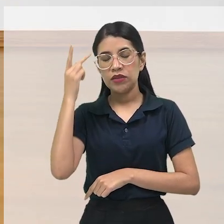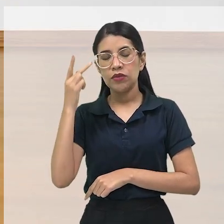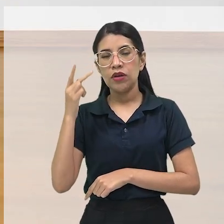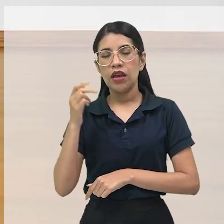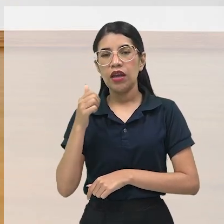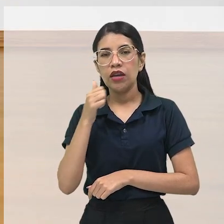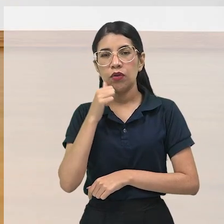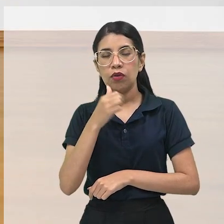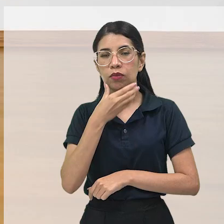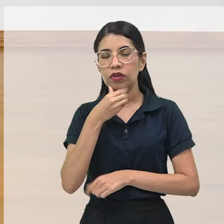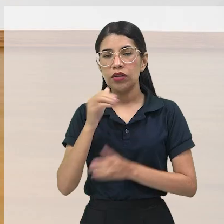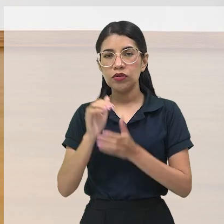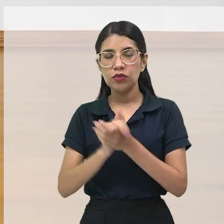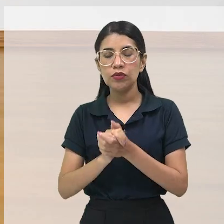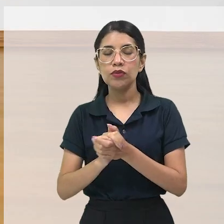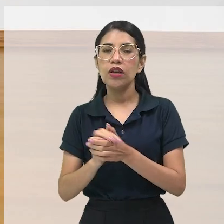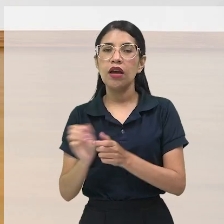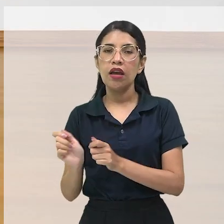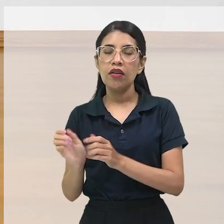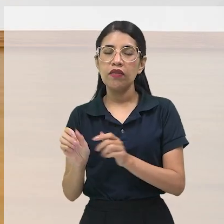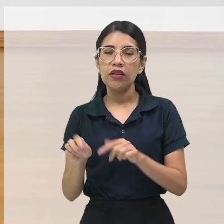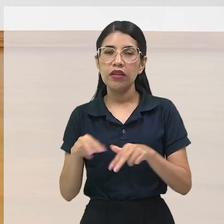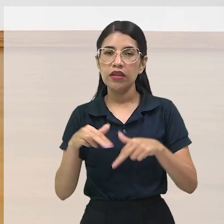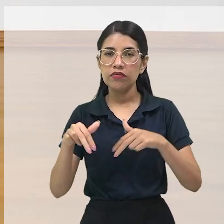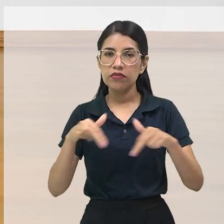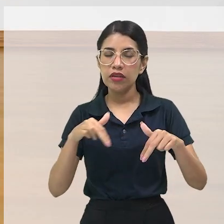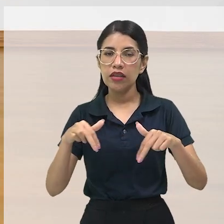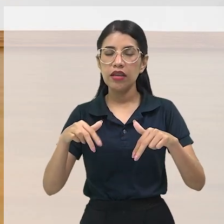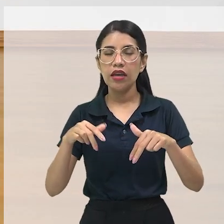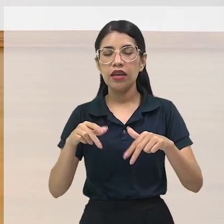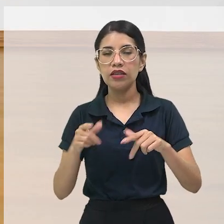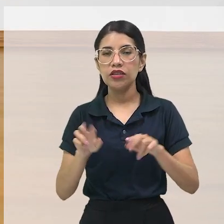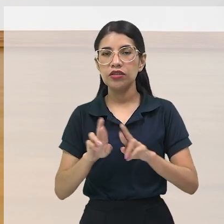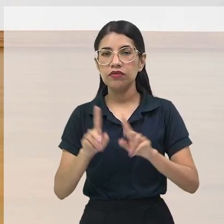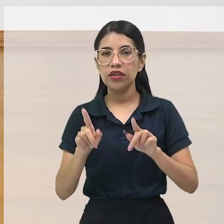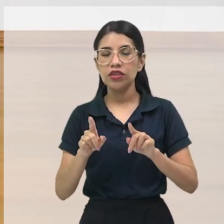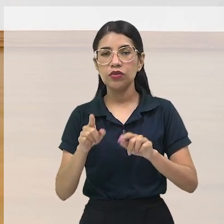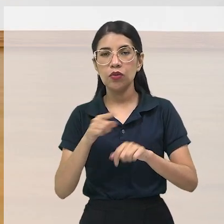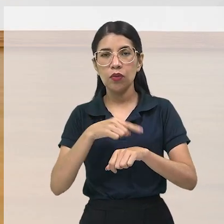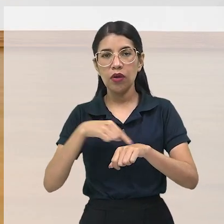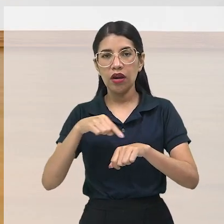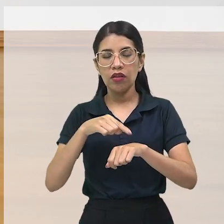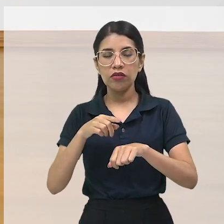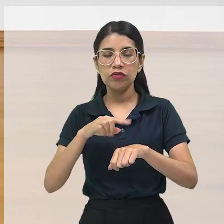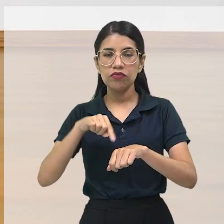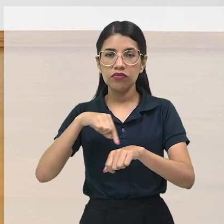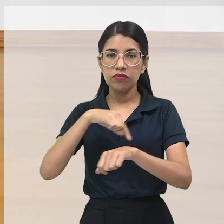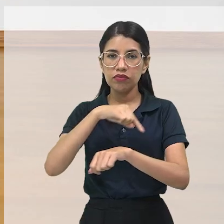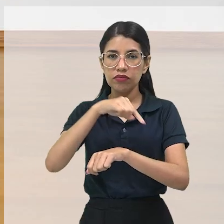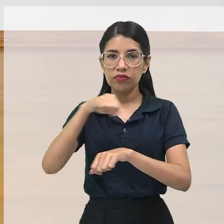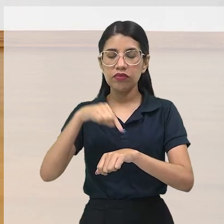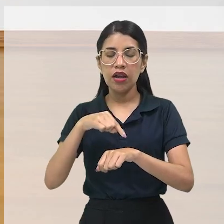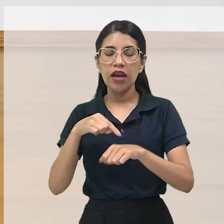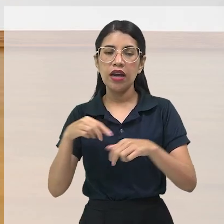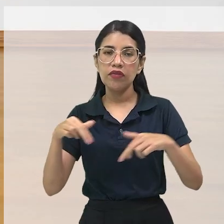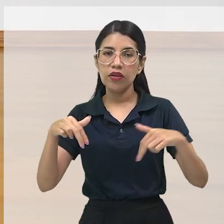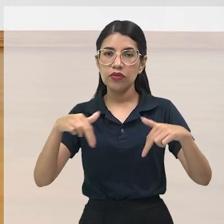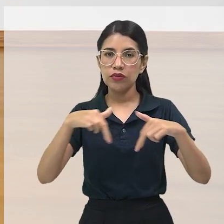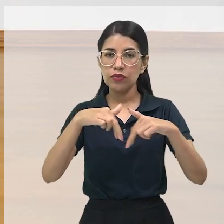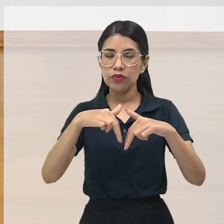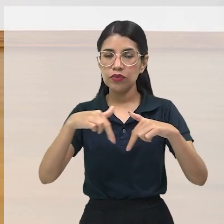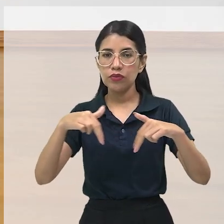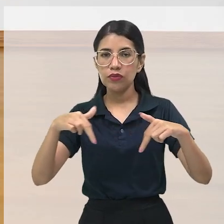roda, girando em sentido contrário ao dos ponteiros do relógio. De vez em quando aproximam-se